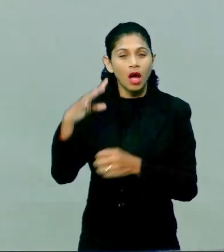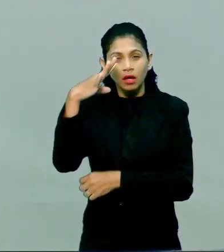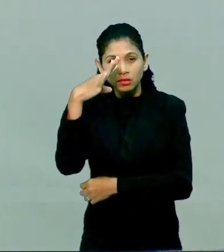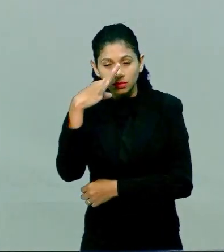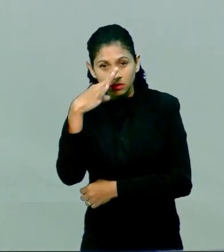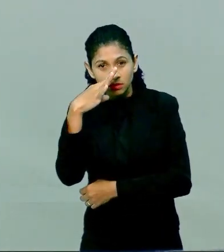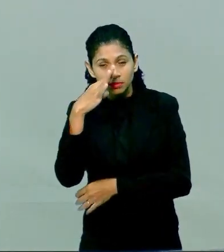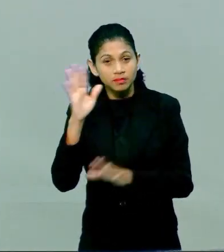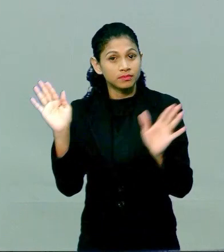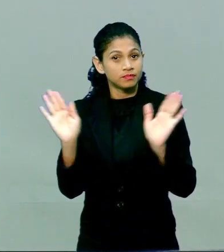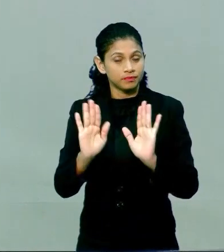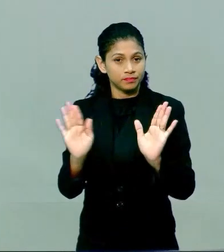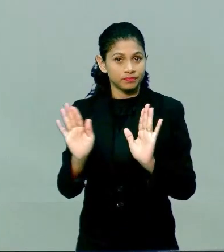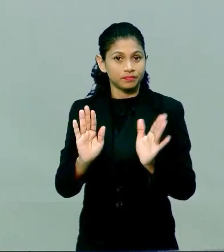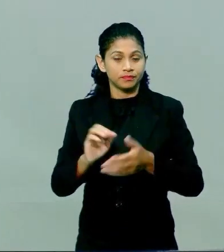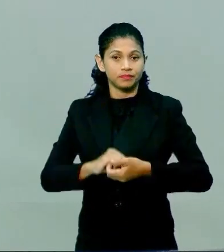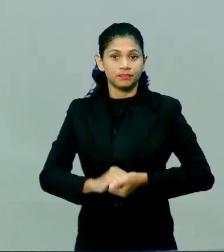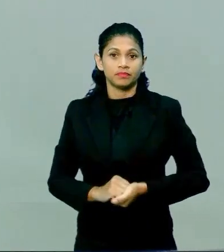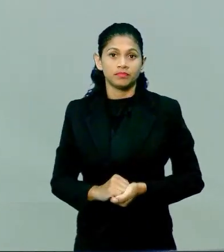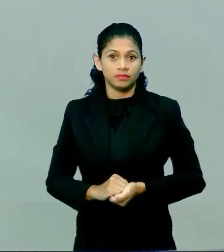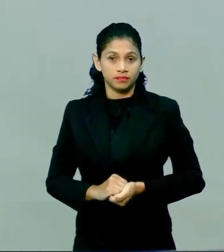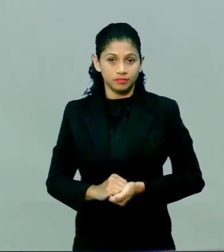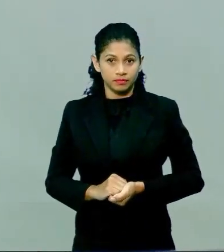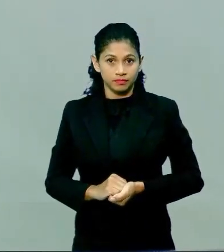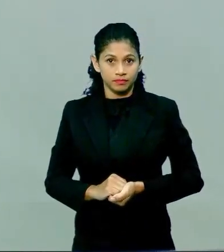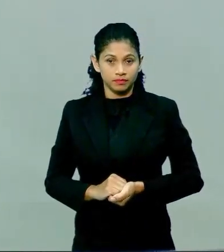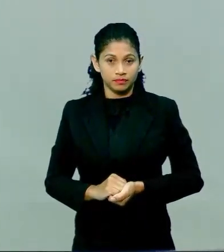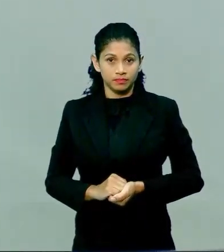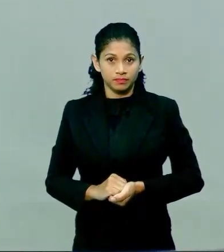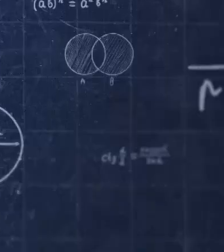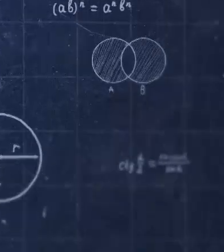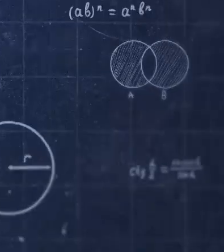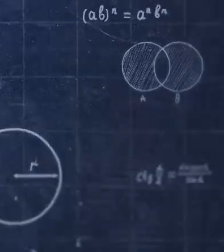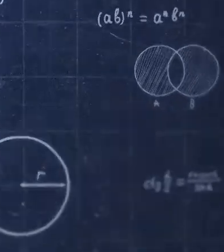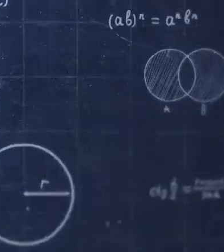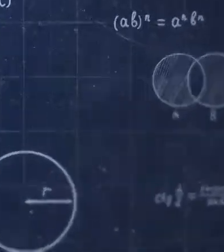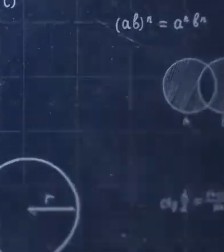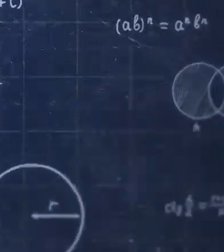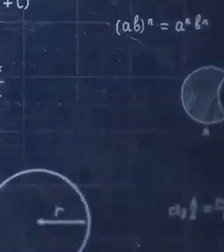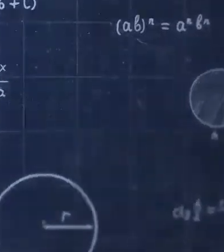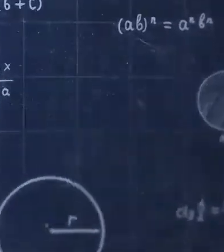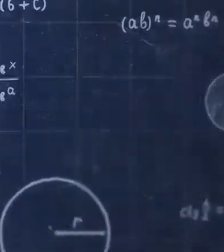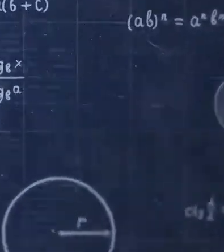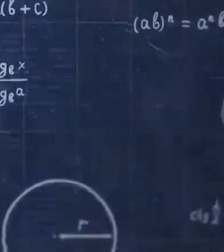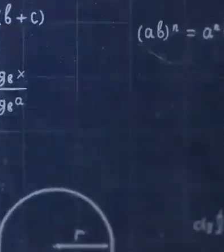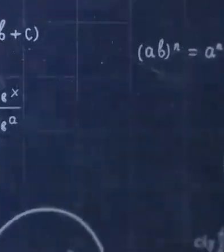ok? Bye bye, see you next class. Tchau, tchau e até a próxima aula.